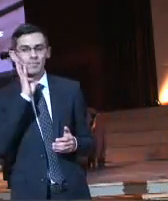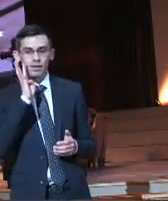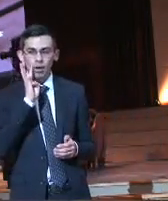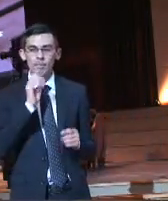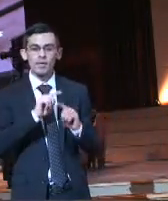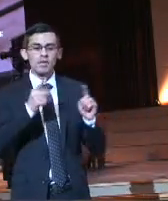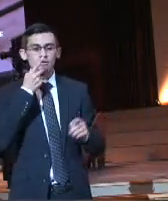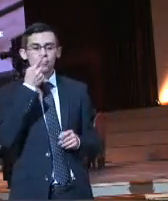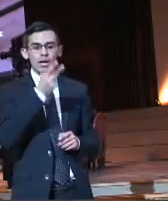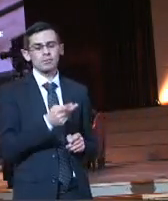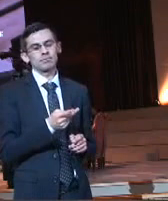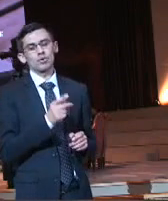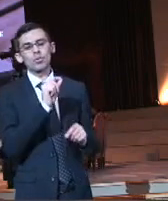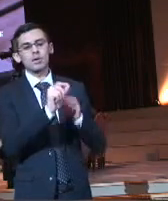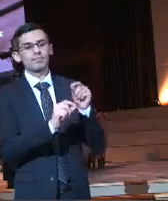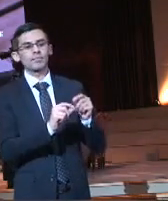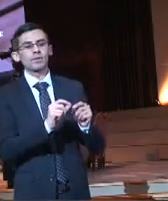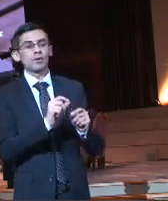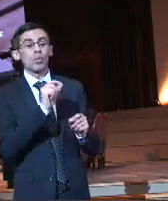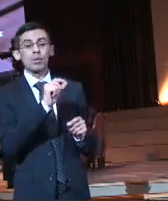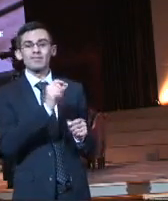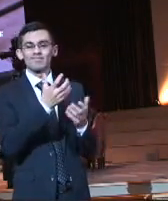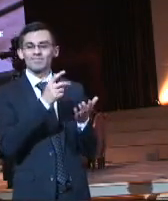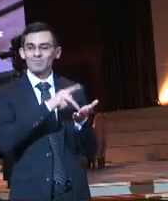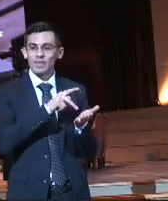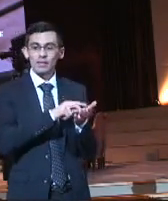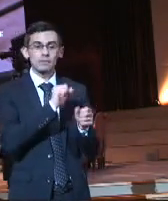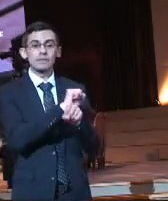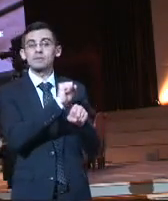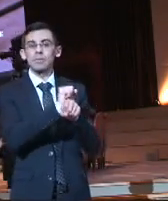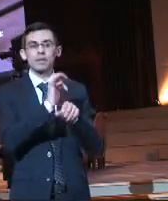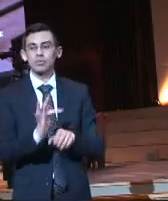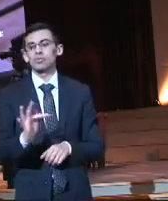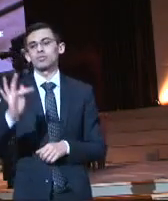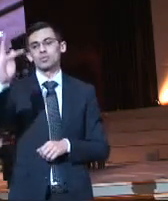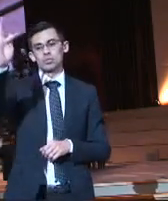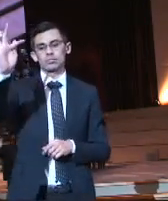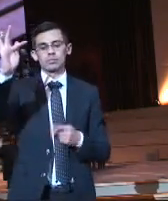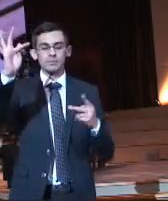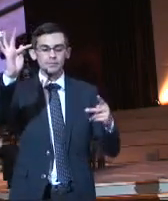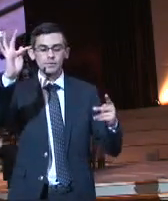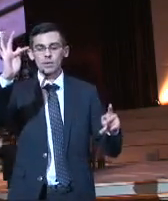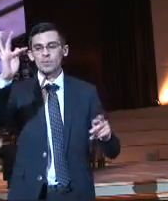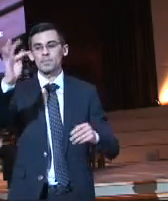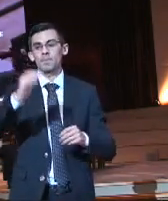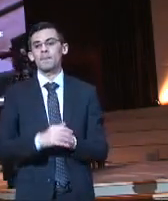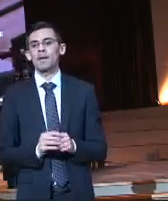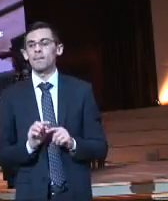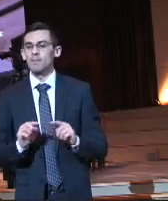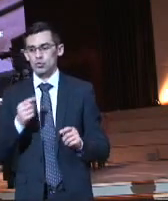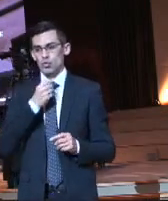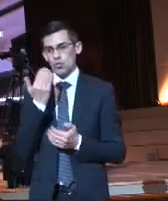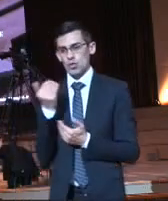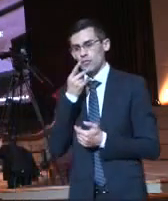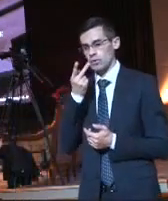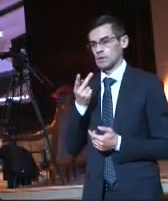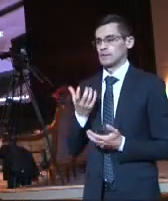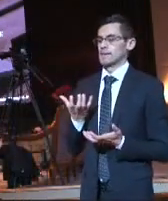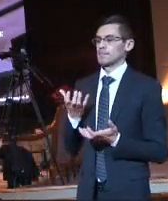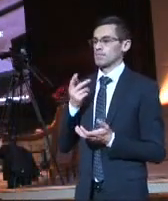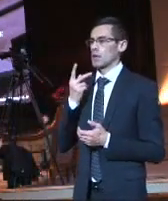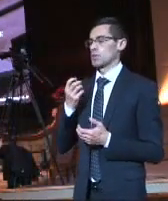me fala um pouquinho sobre o que você espera do futuro. E ele disse, bom, eu gostaria muito